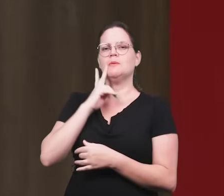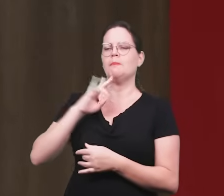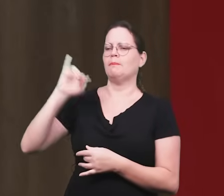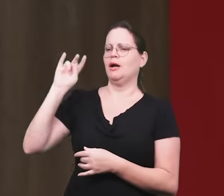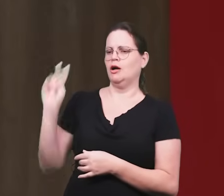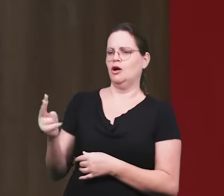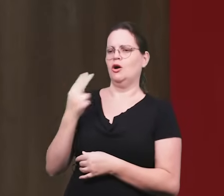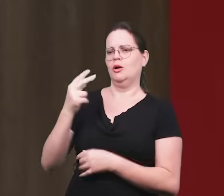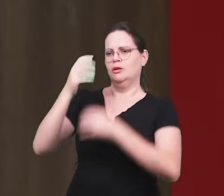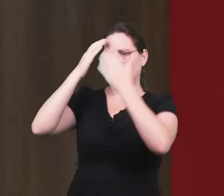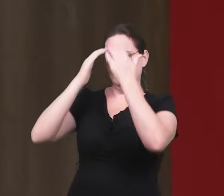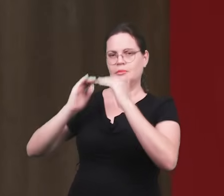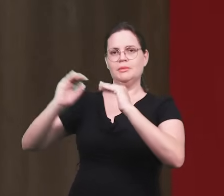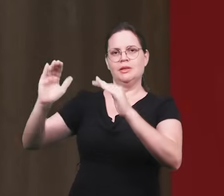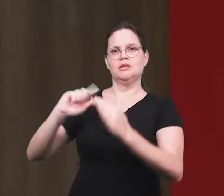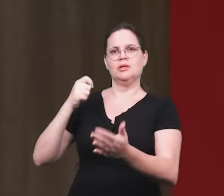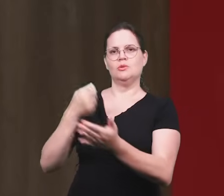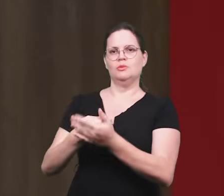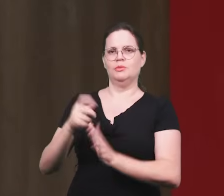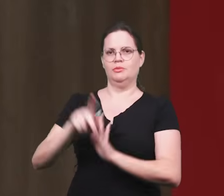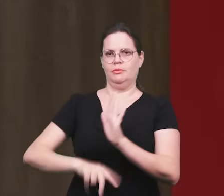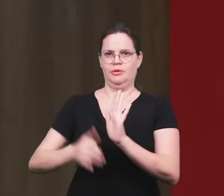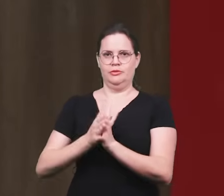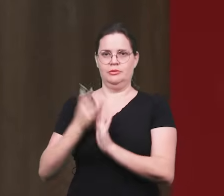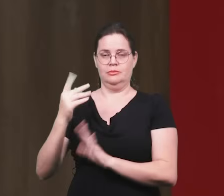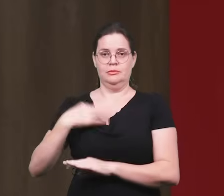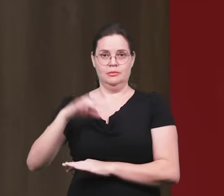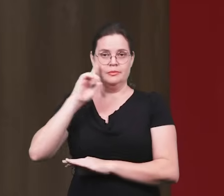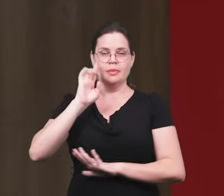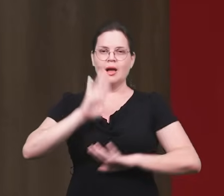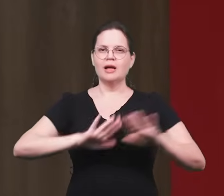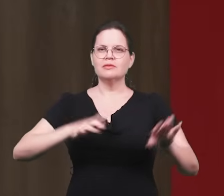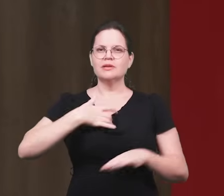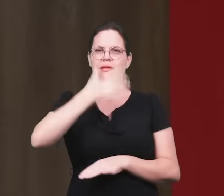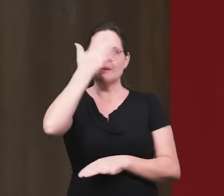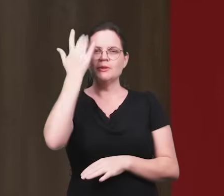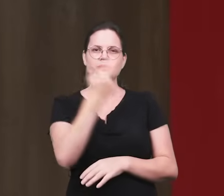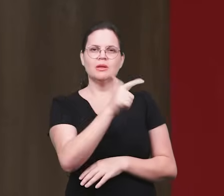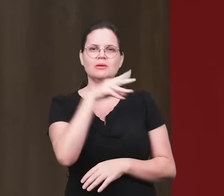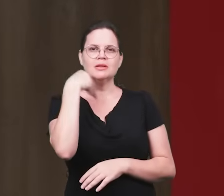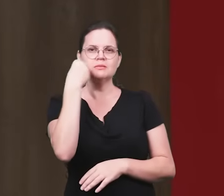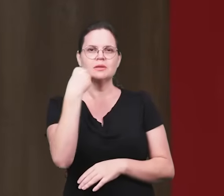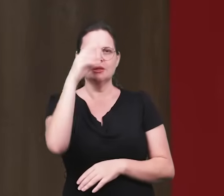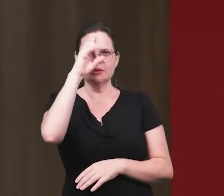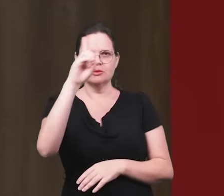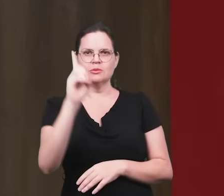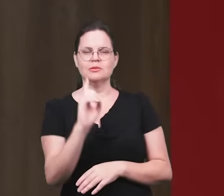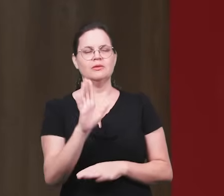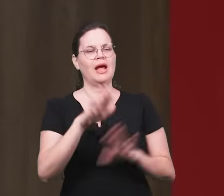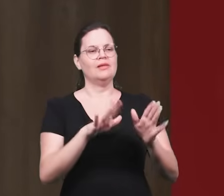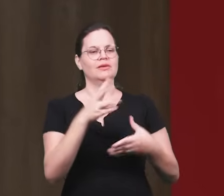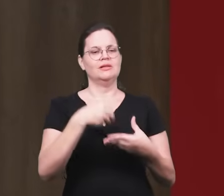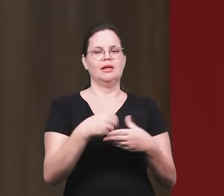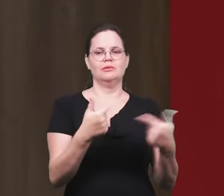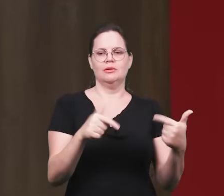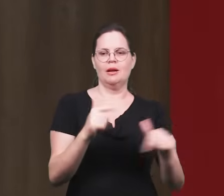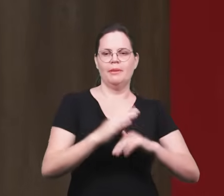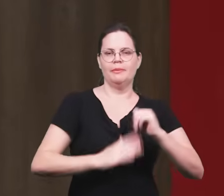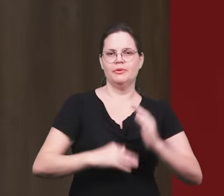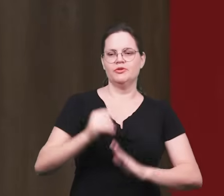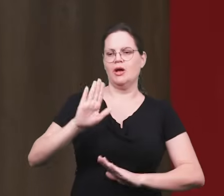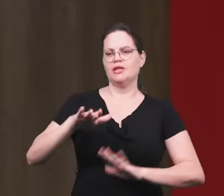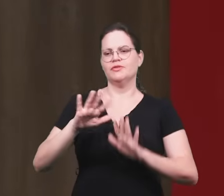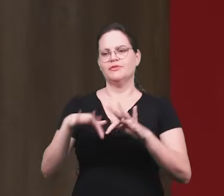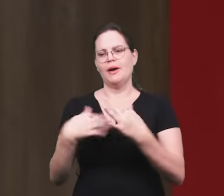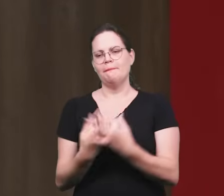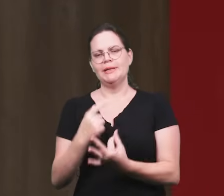Deus. E muitas vezes as pessoas que não viveram uma experiência com Deus, às vezes no nosso trabalho, os